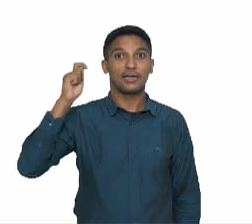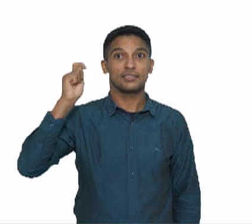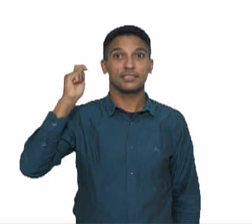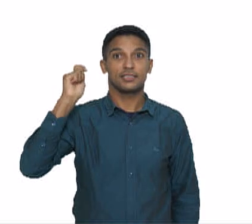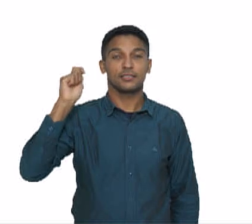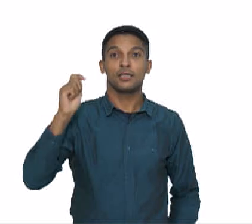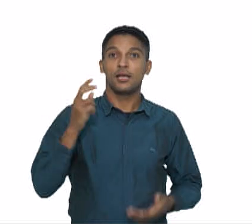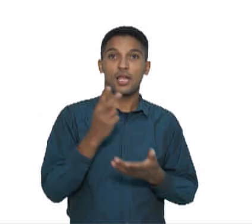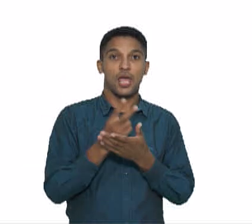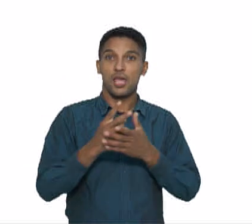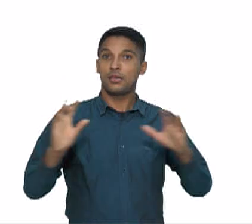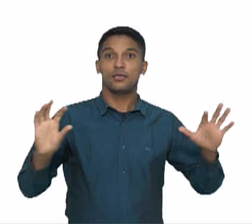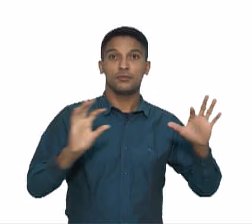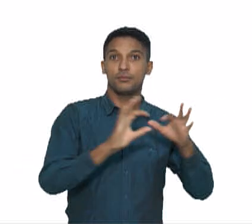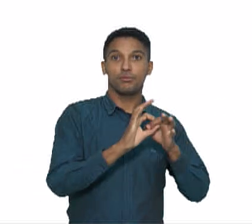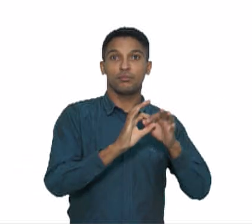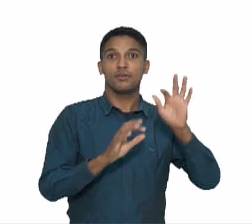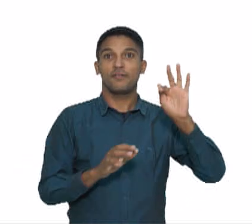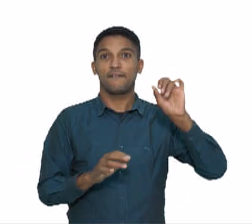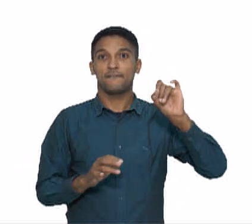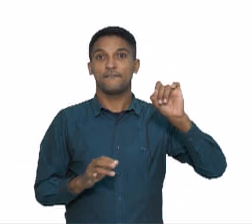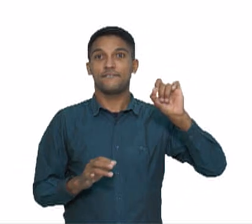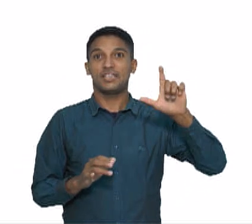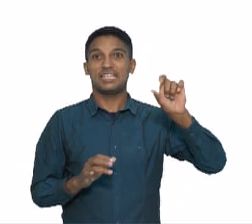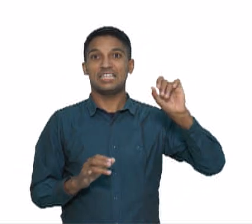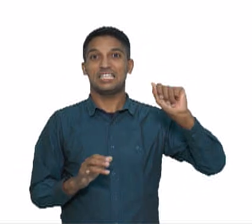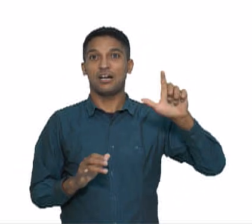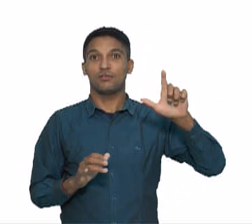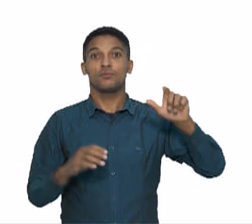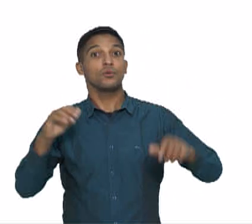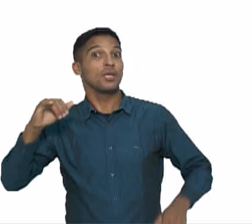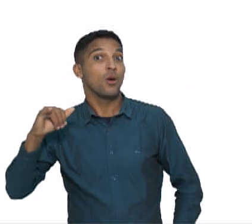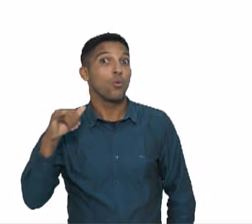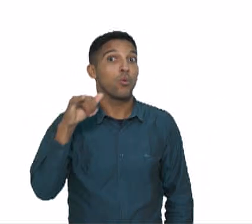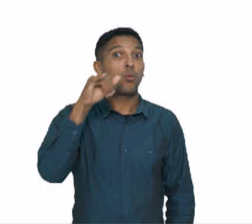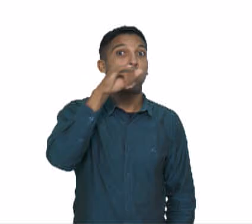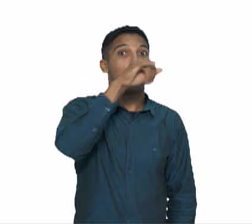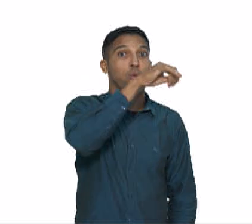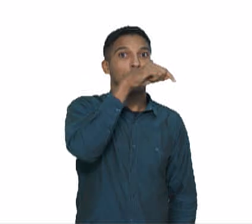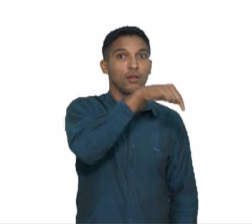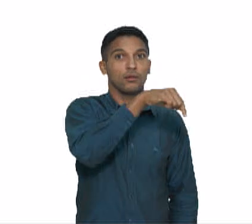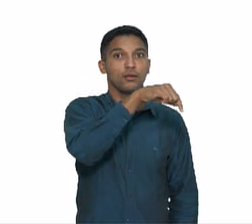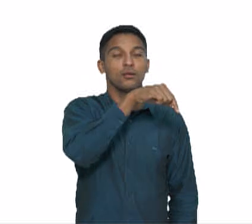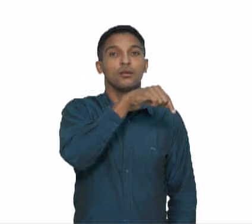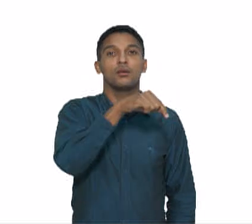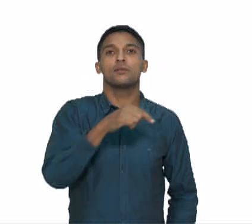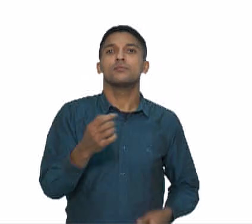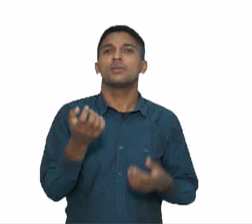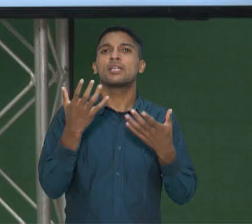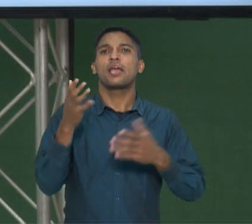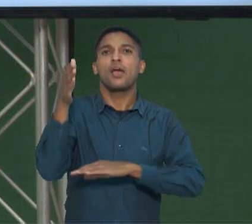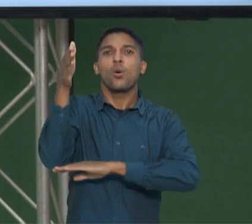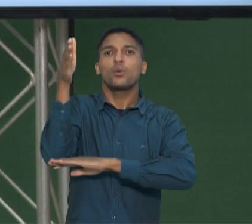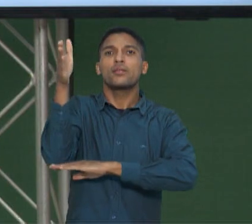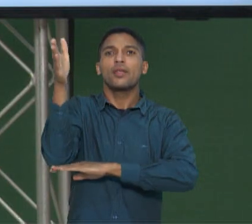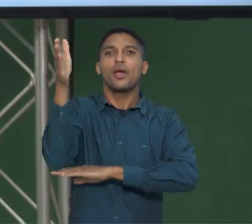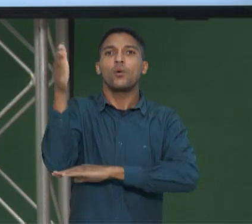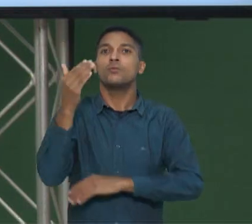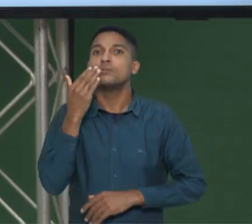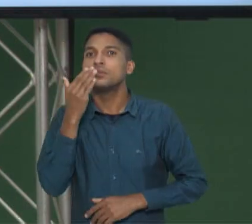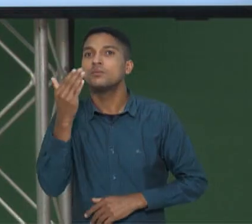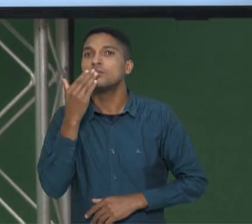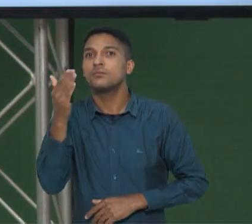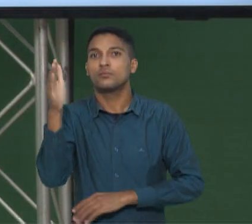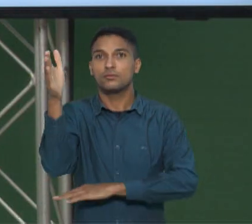um hotel para 3 dias e com direito à primeira comida do dia. Prestem atenção nesse